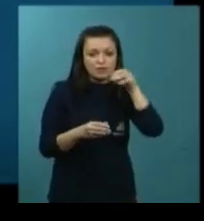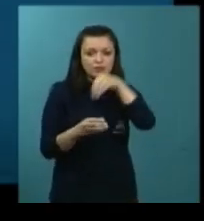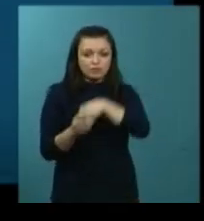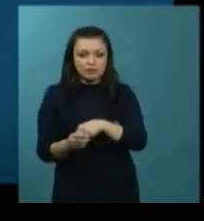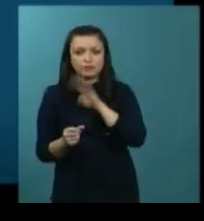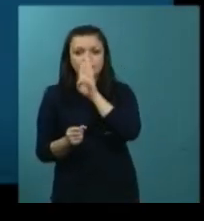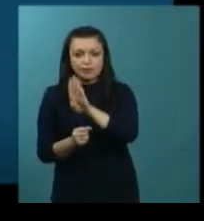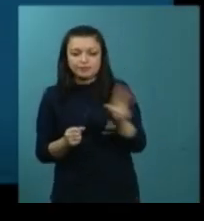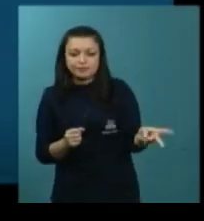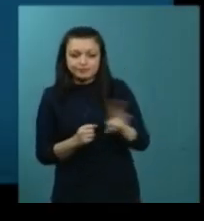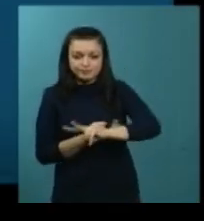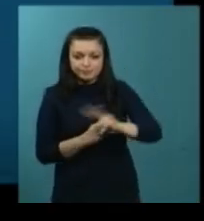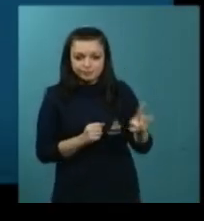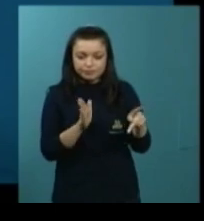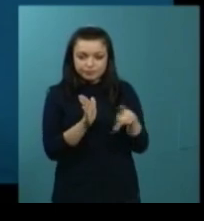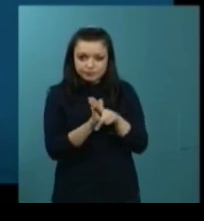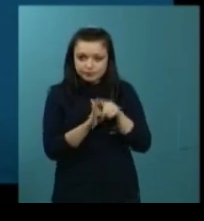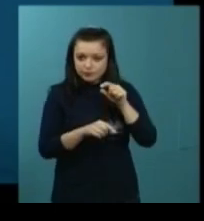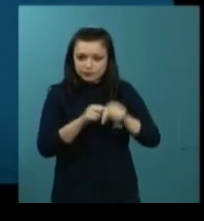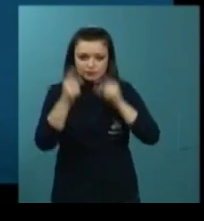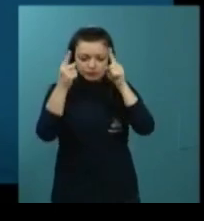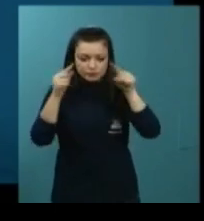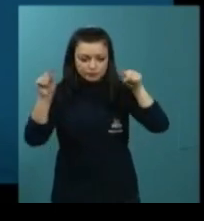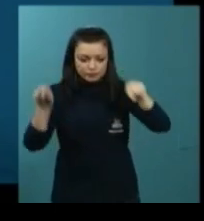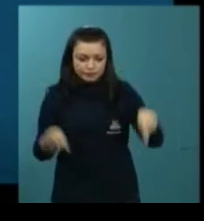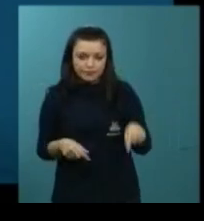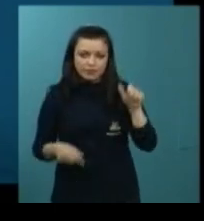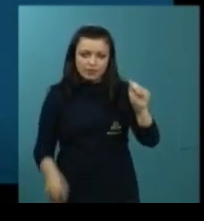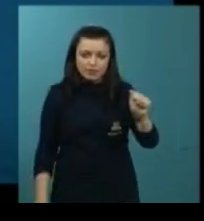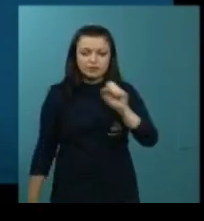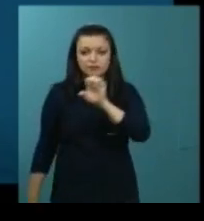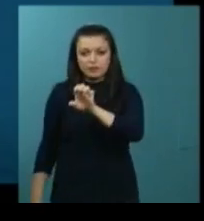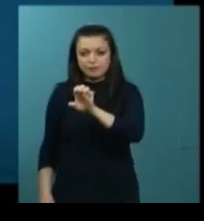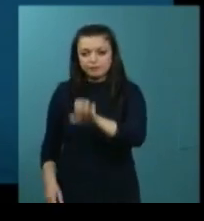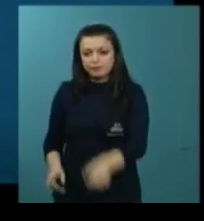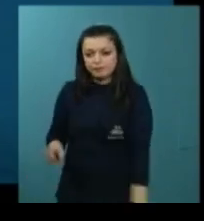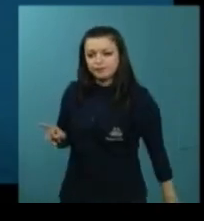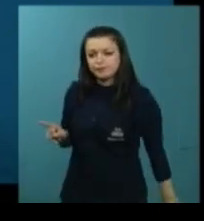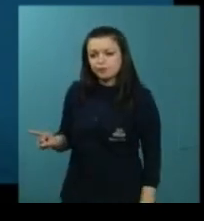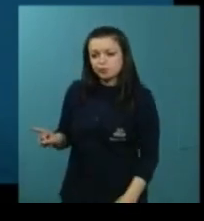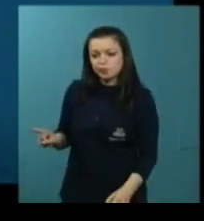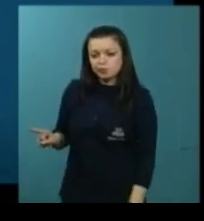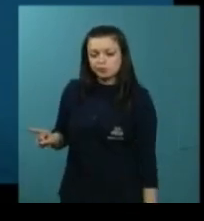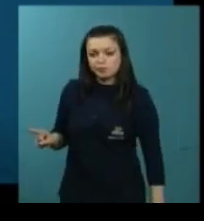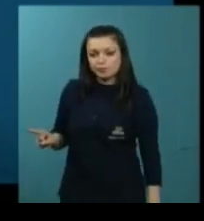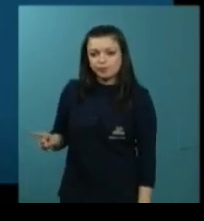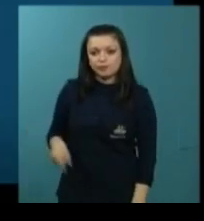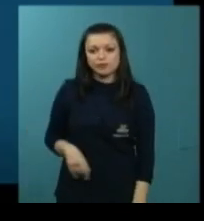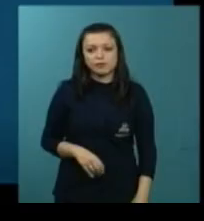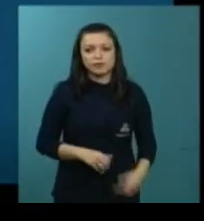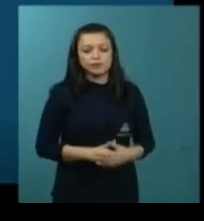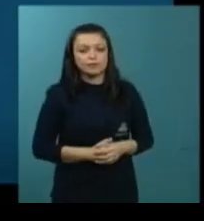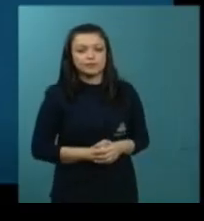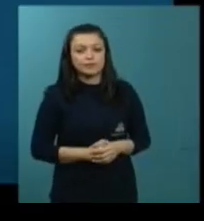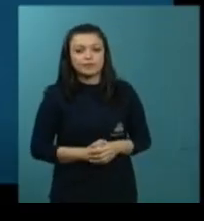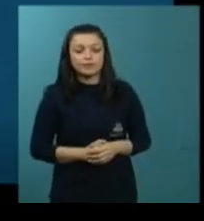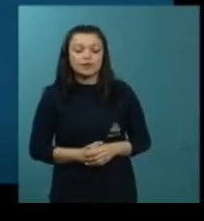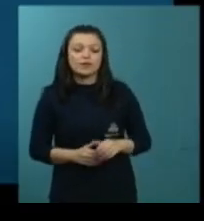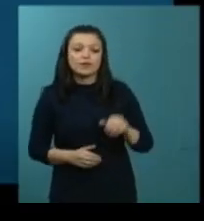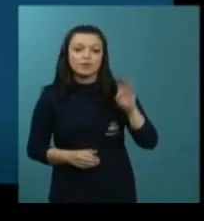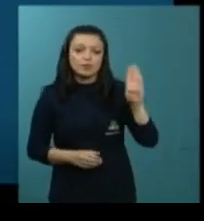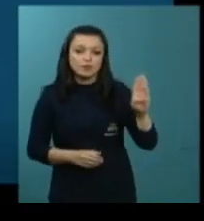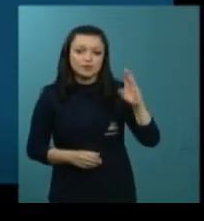pertencem a ambos os conjuntos, que são os elementos A e E. Os elementos